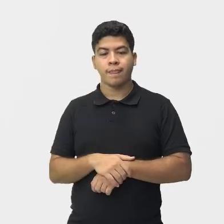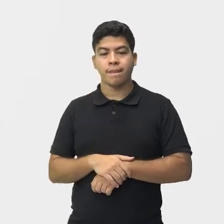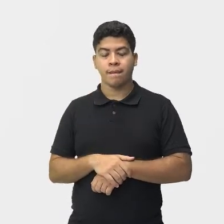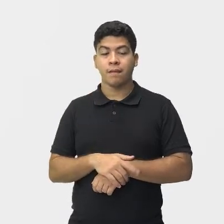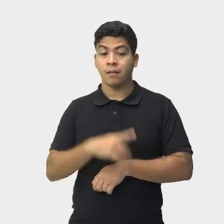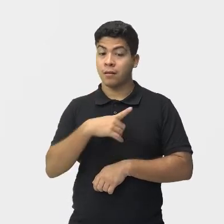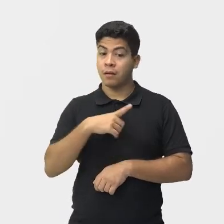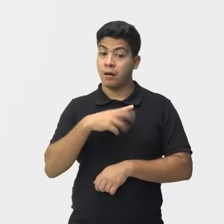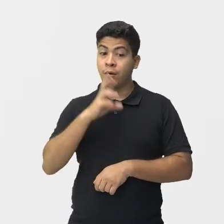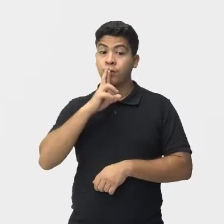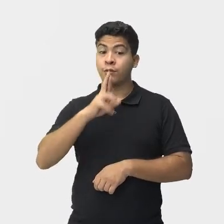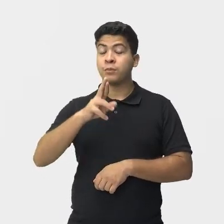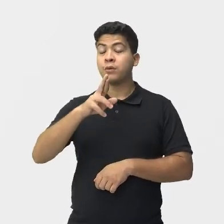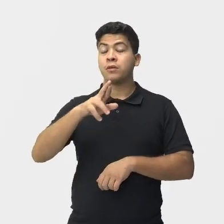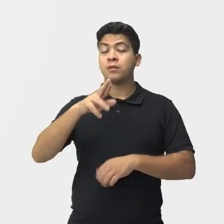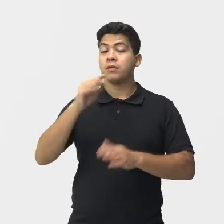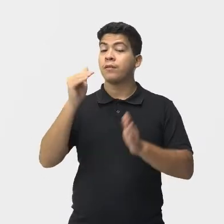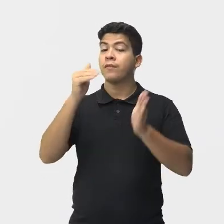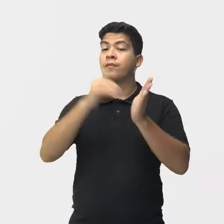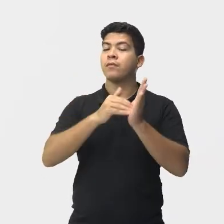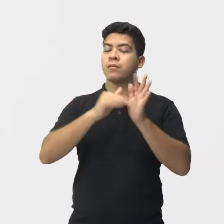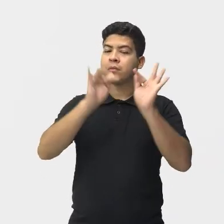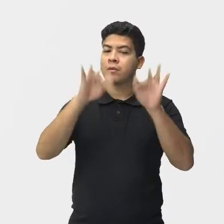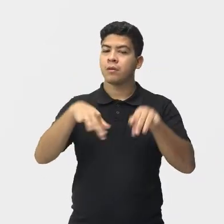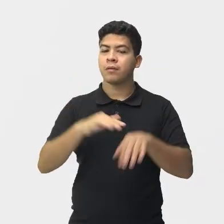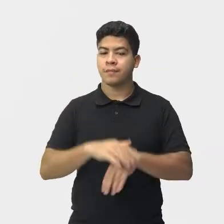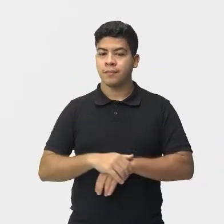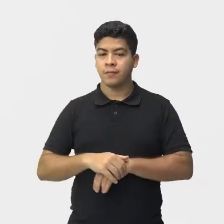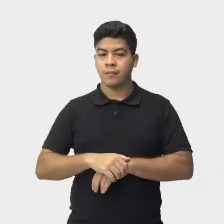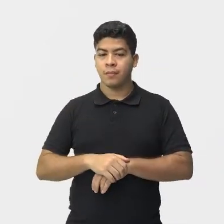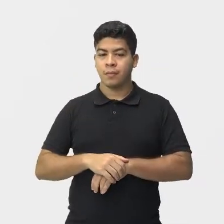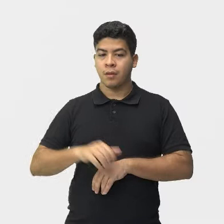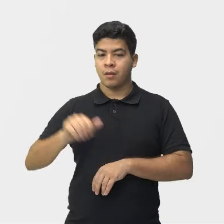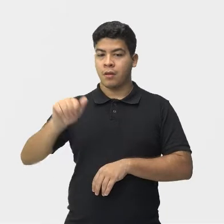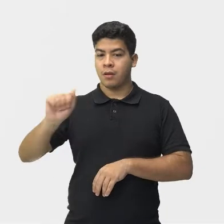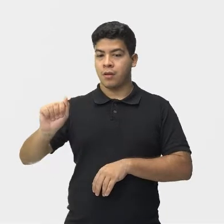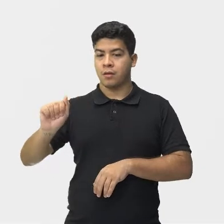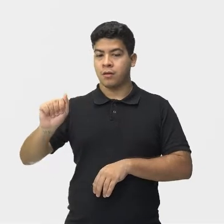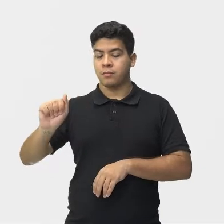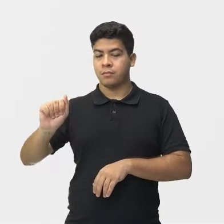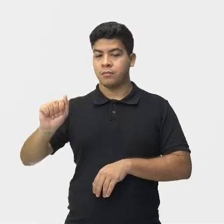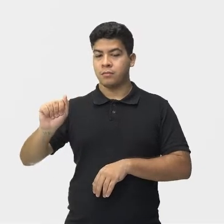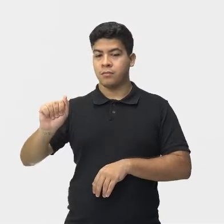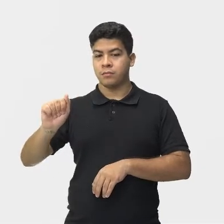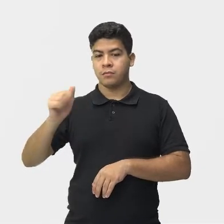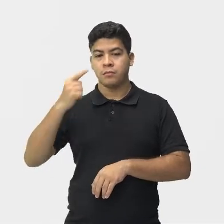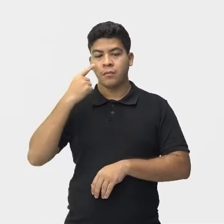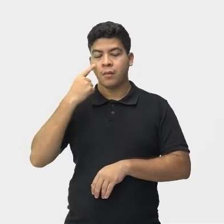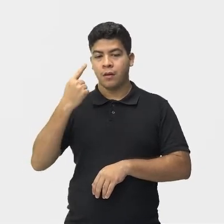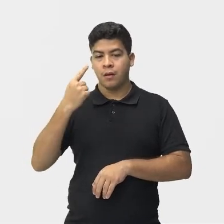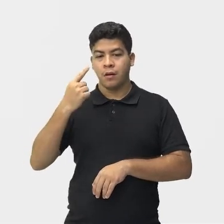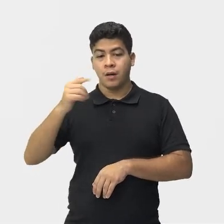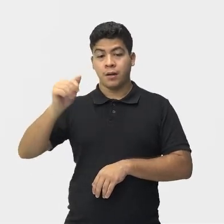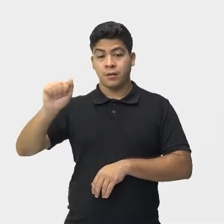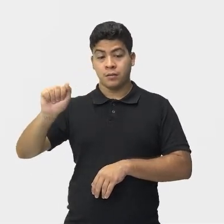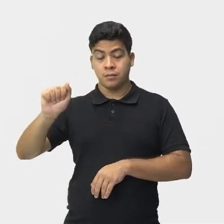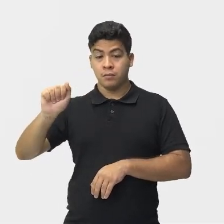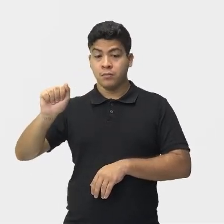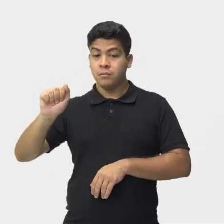tempo final menos o tempo inicial. Olha aqui, velocidade final 40, velocidade inicial 0 aqui,